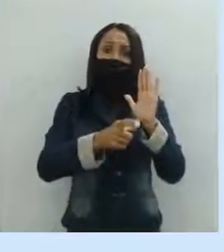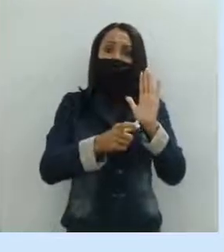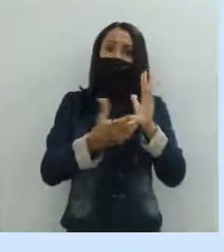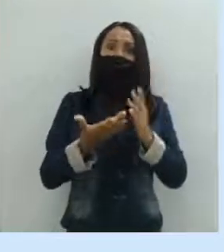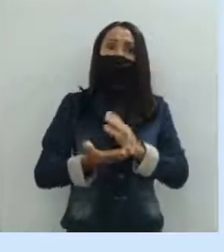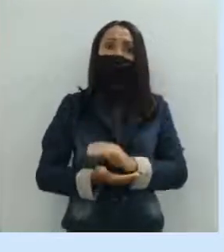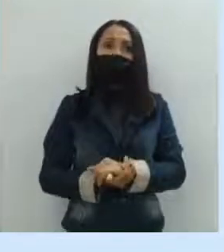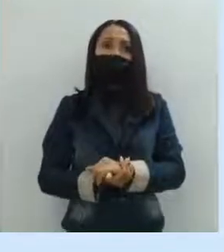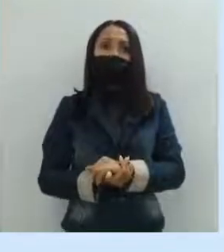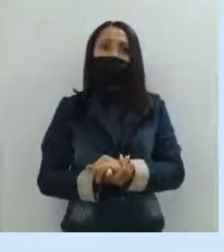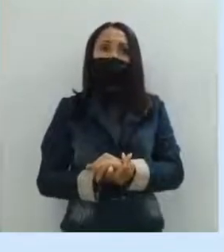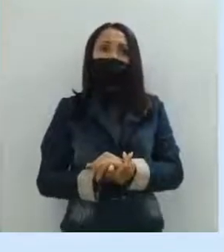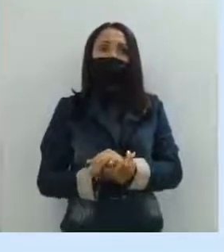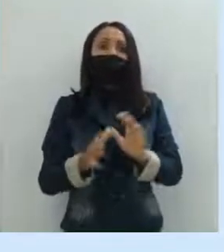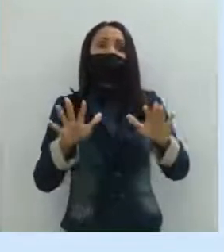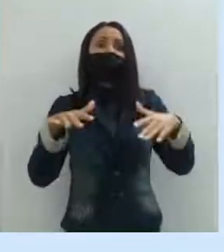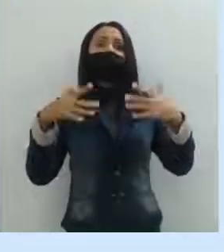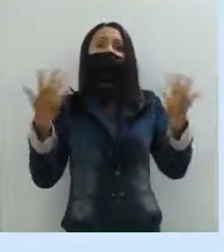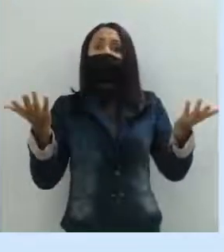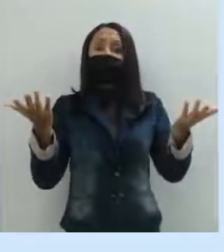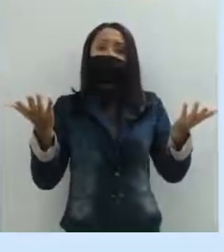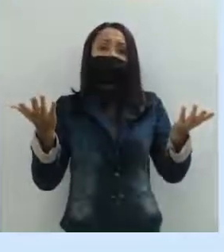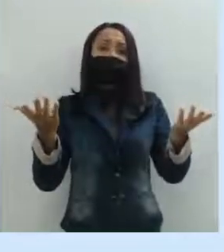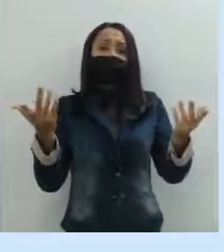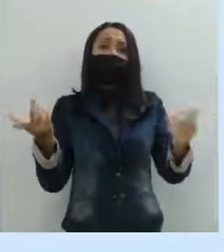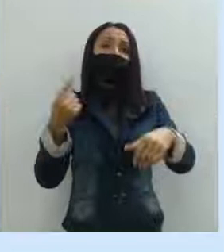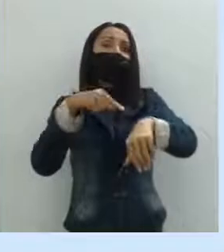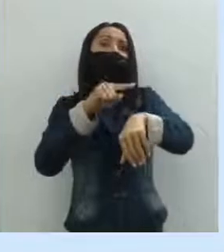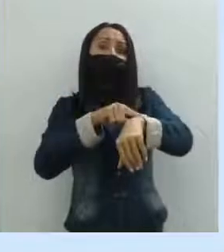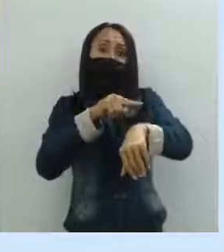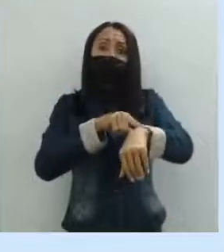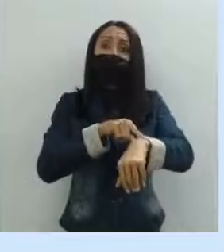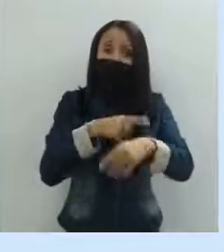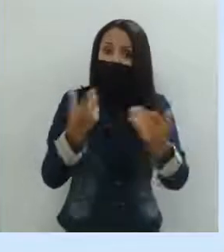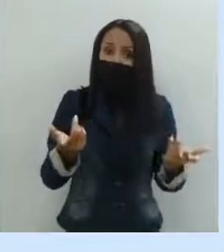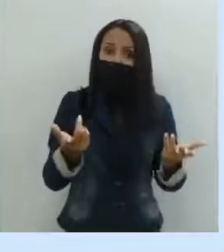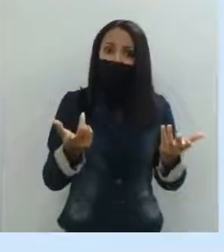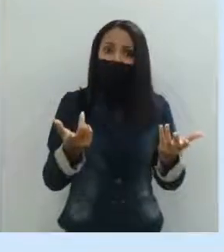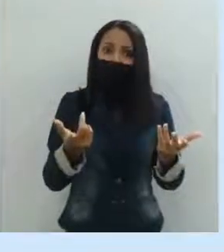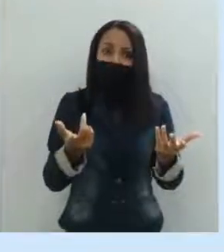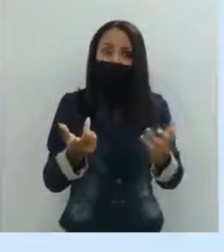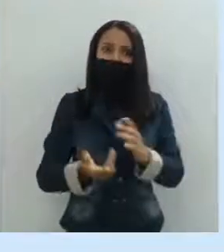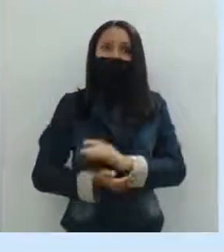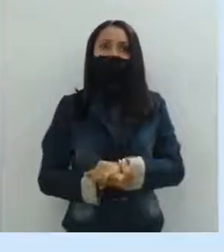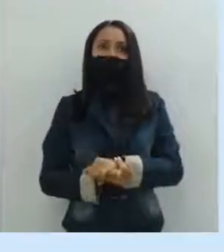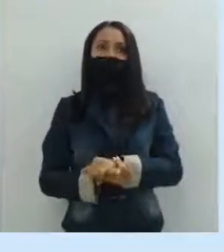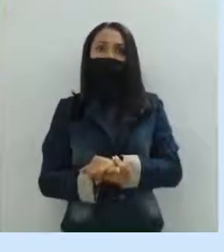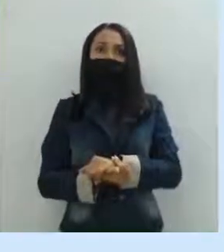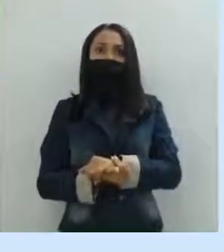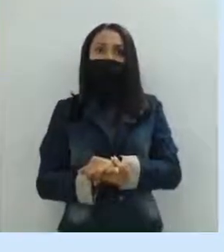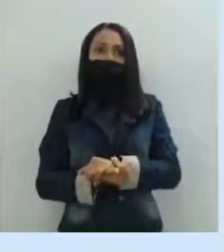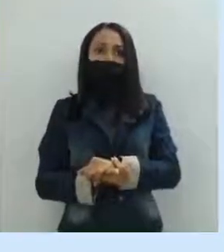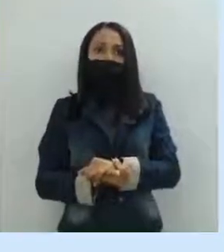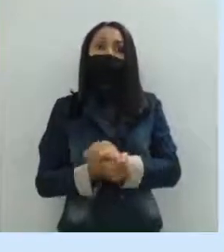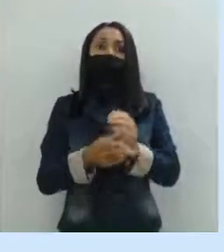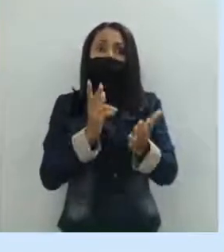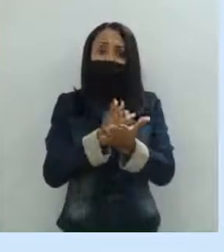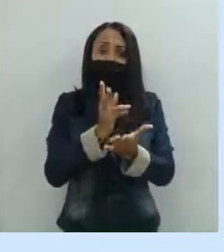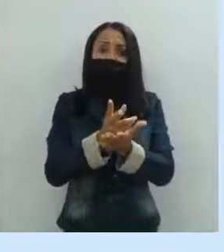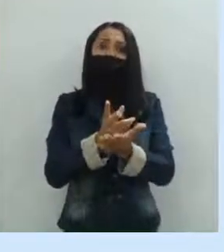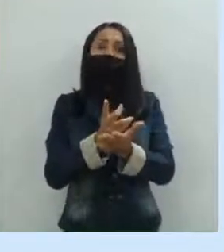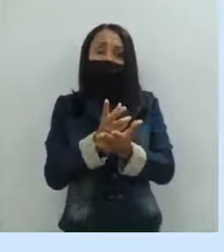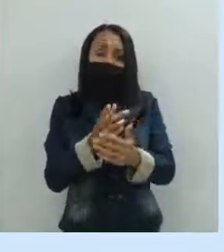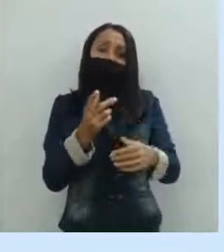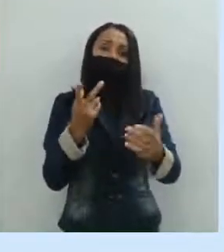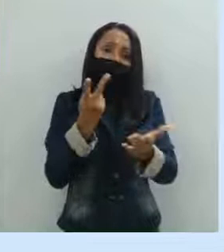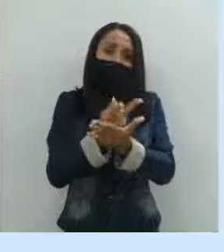envolvidos. Quando? Quando ocorreu. Localiza o fato cronologicamente. Todo fato